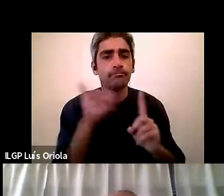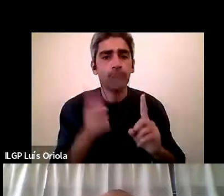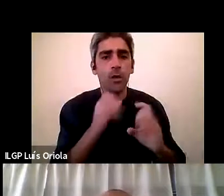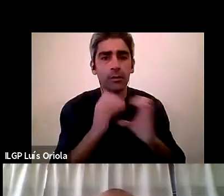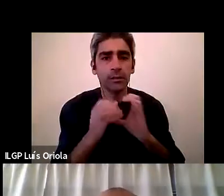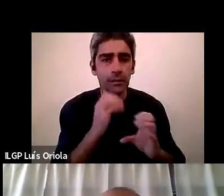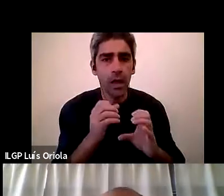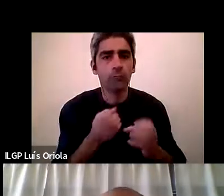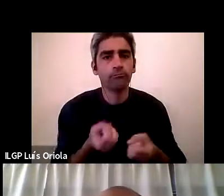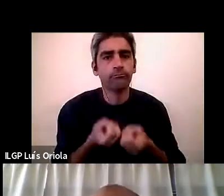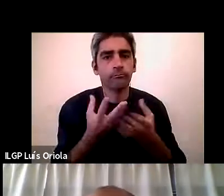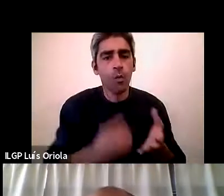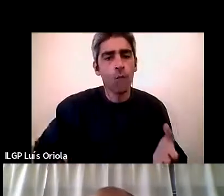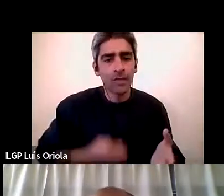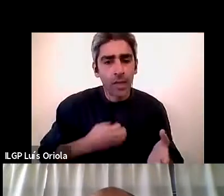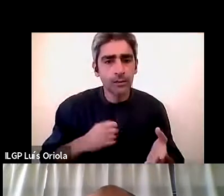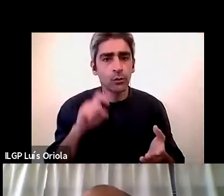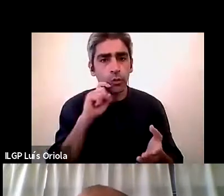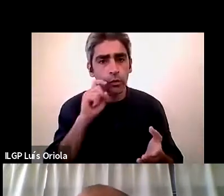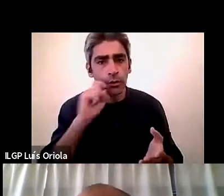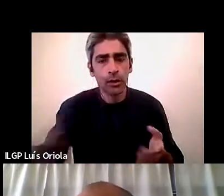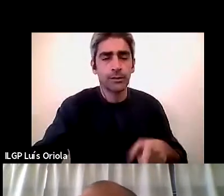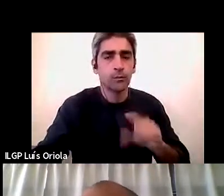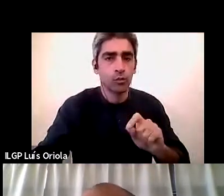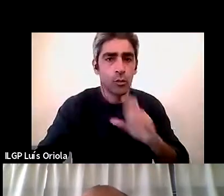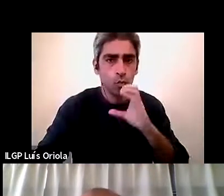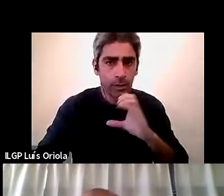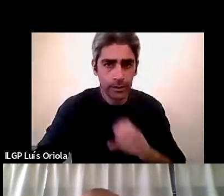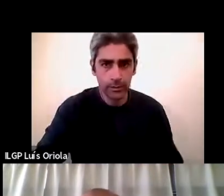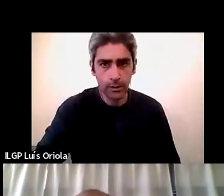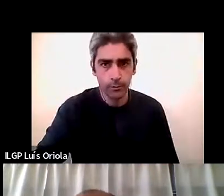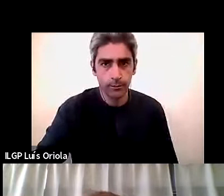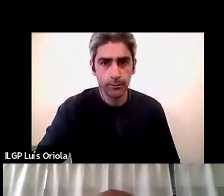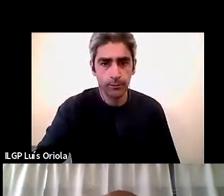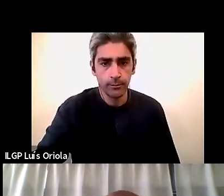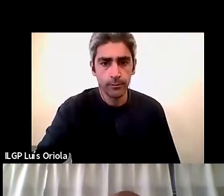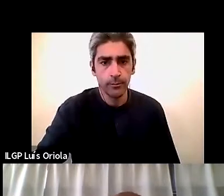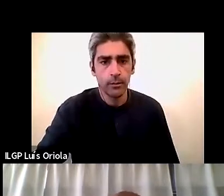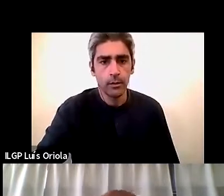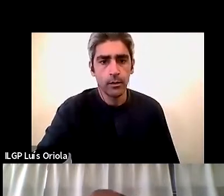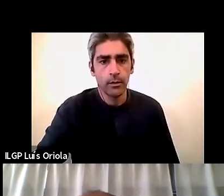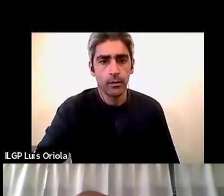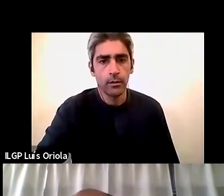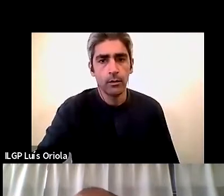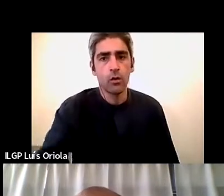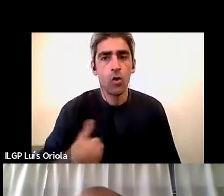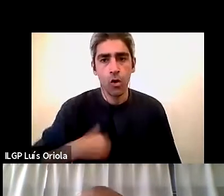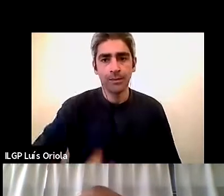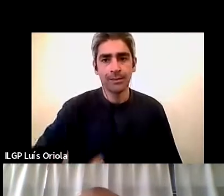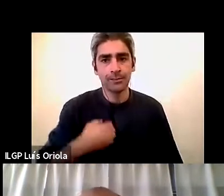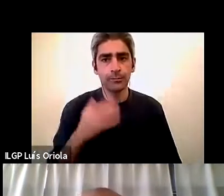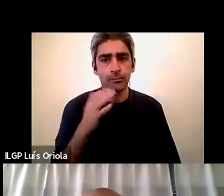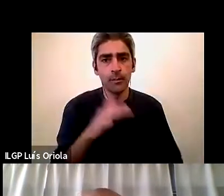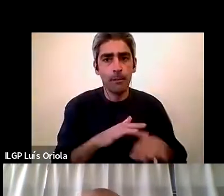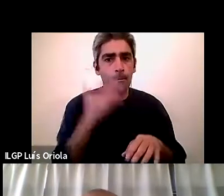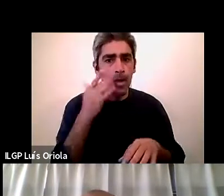uma transmissão de confiança e segurança nesses momentos comunicacionais. Nós sentimos na pele em alguns